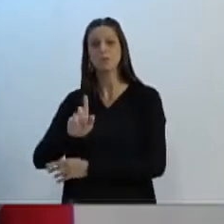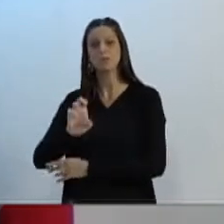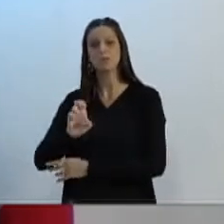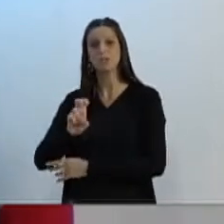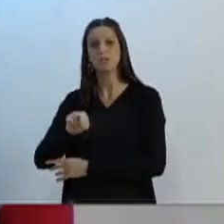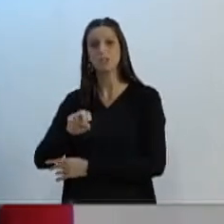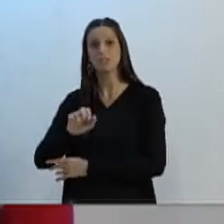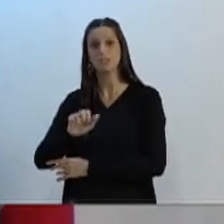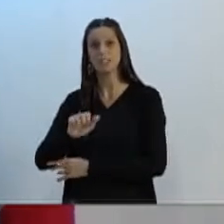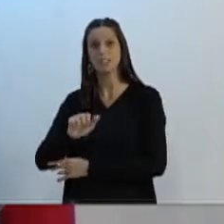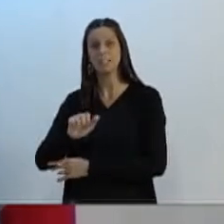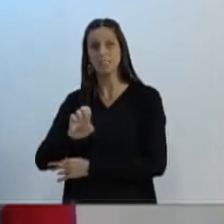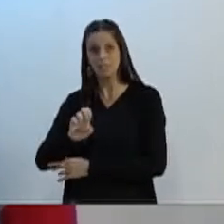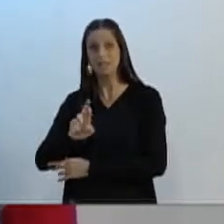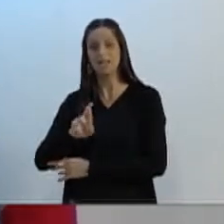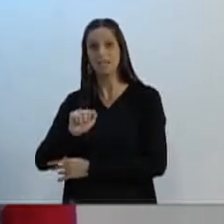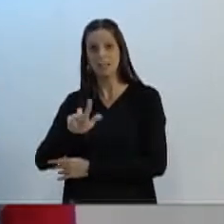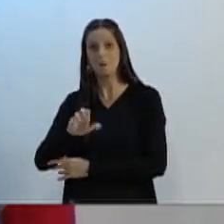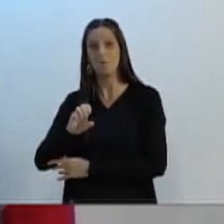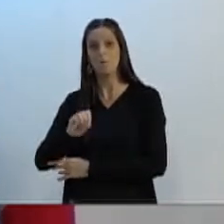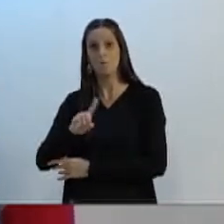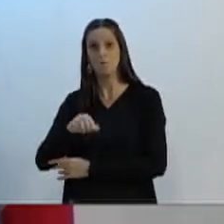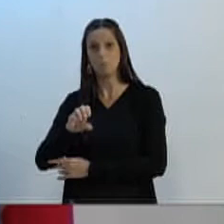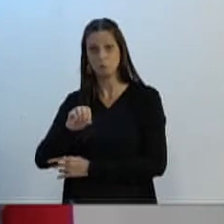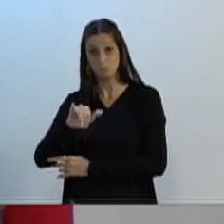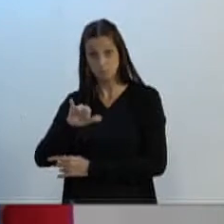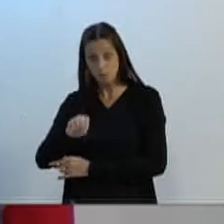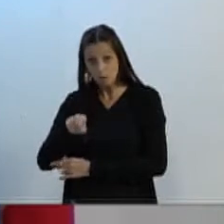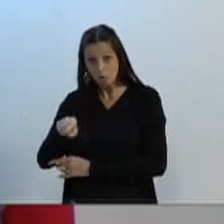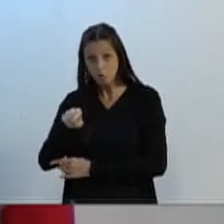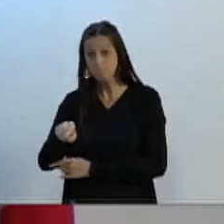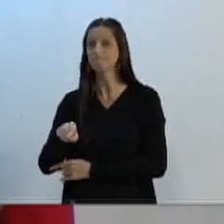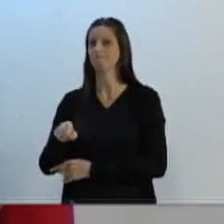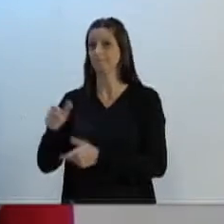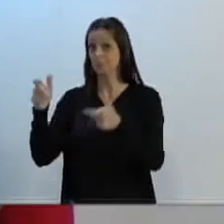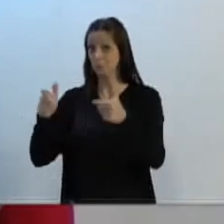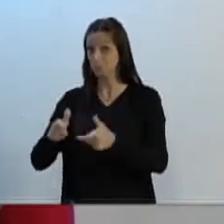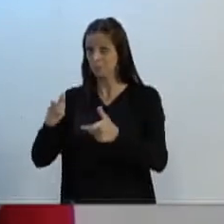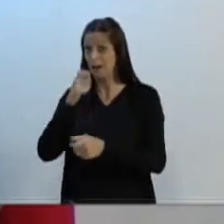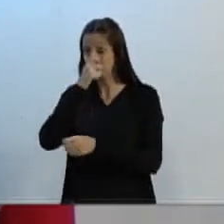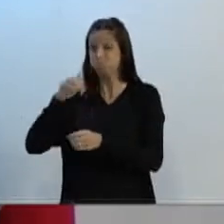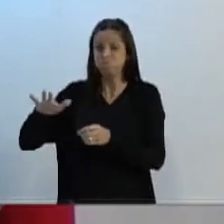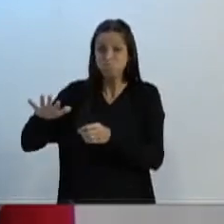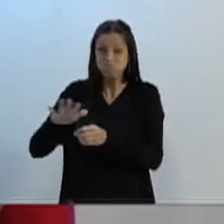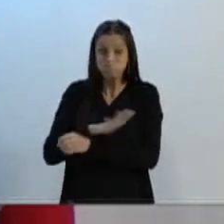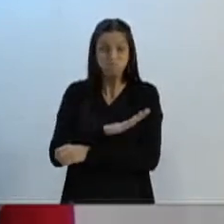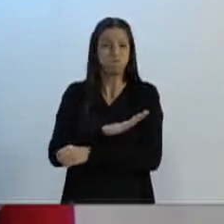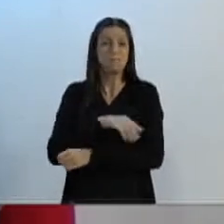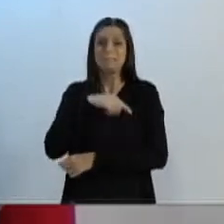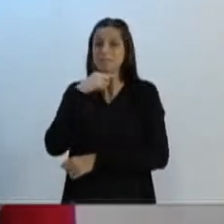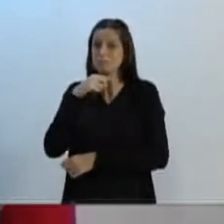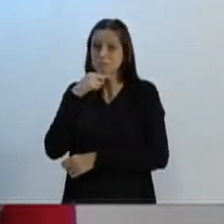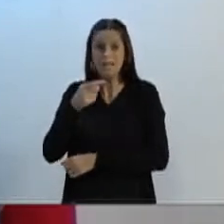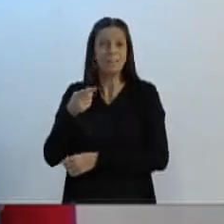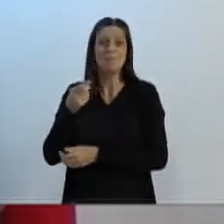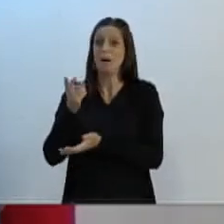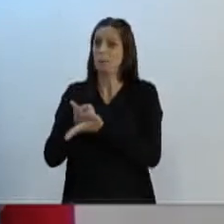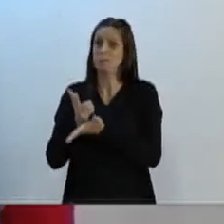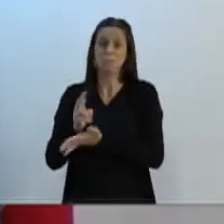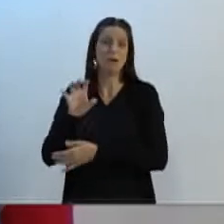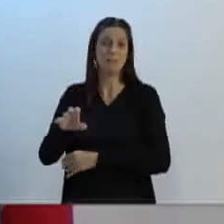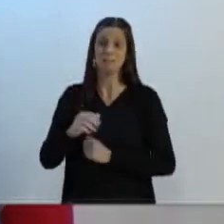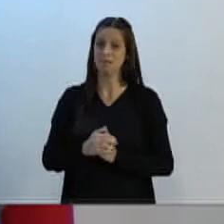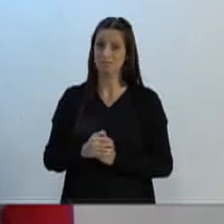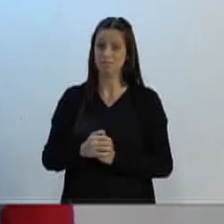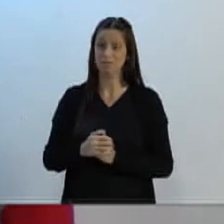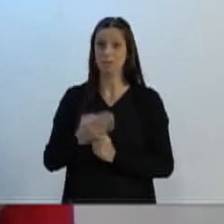local, insalubre, diga-se de passagem, e completamente lotado e extrapolado de pessoas, seria